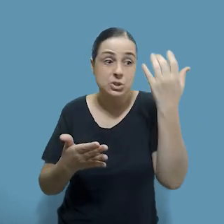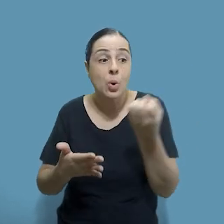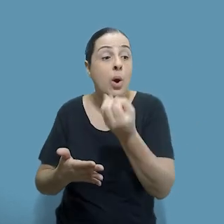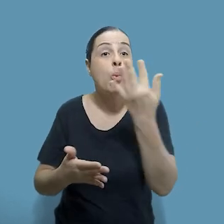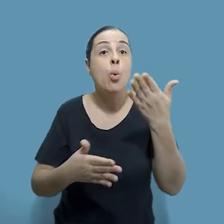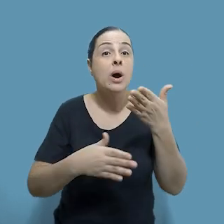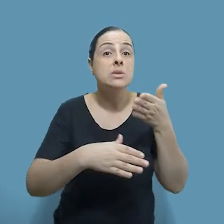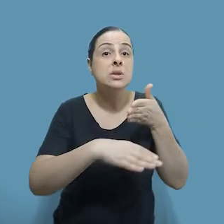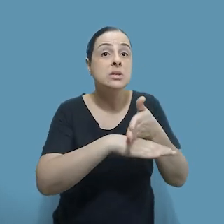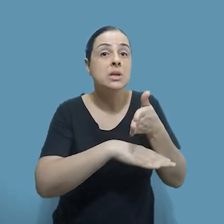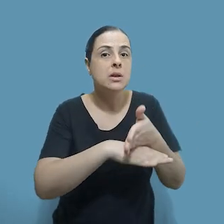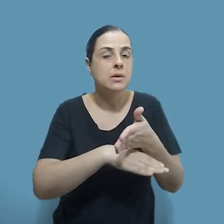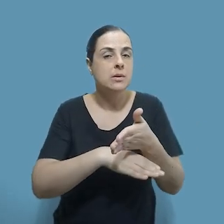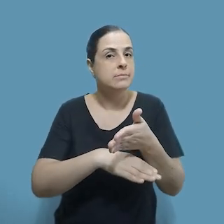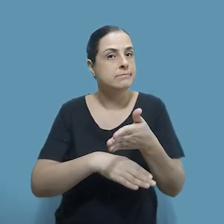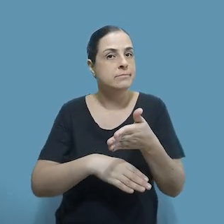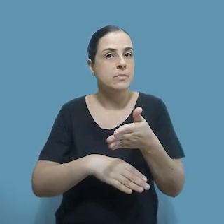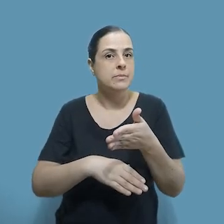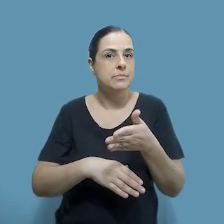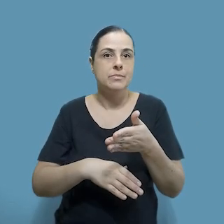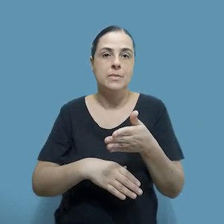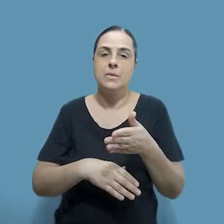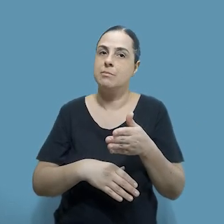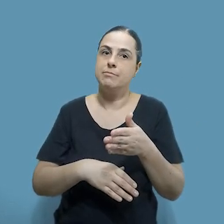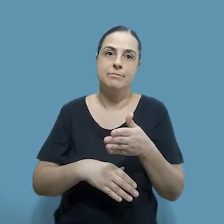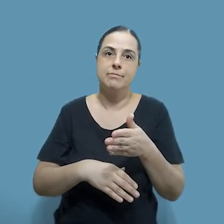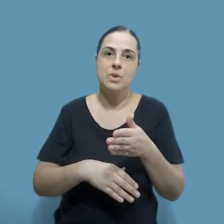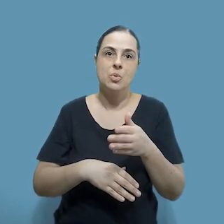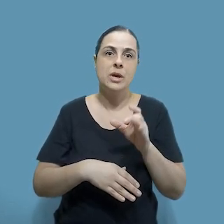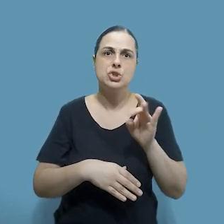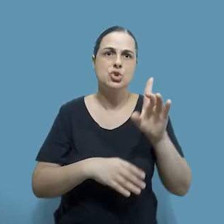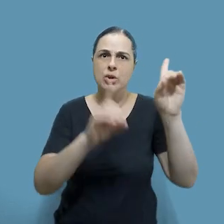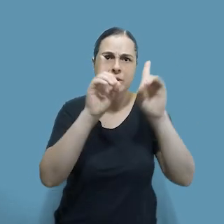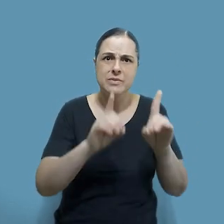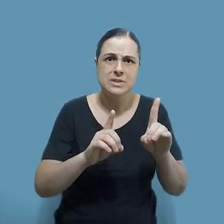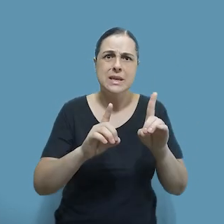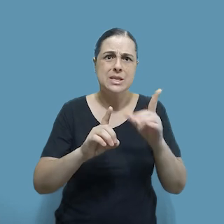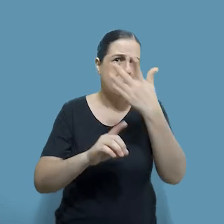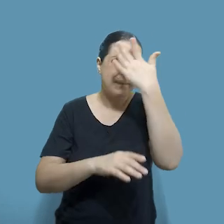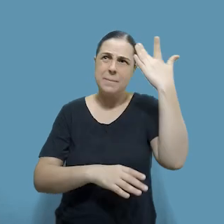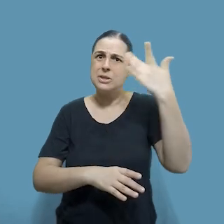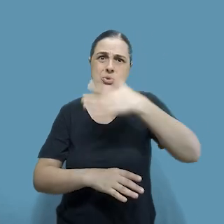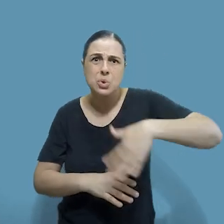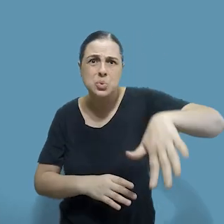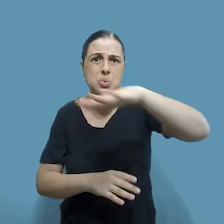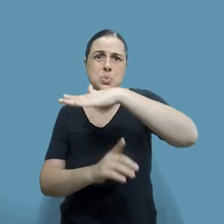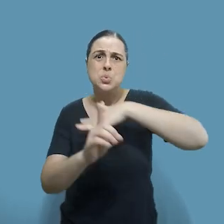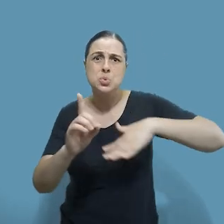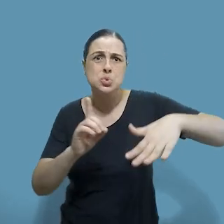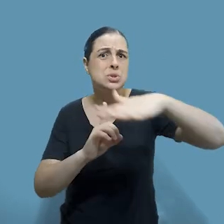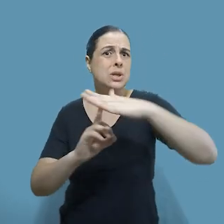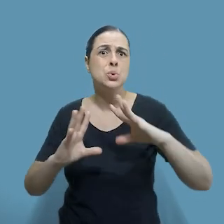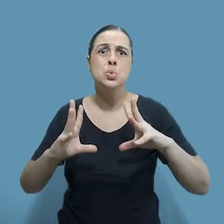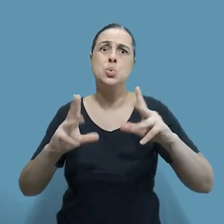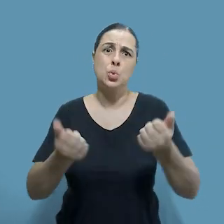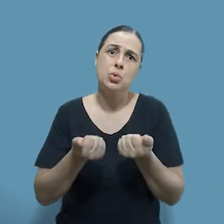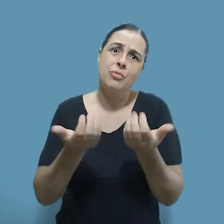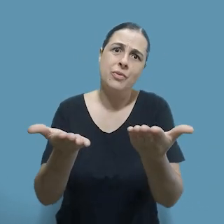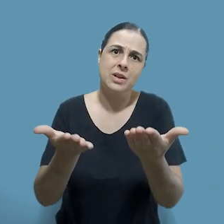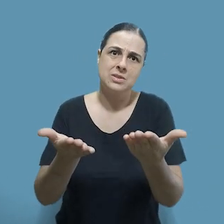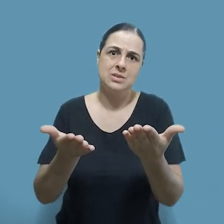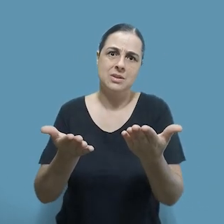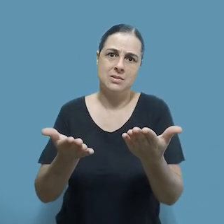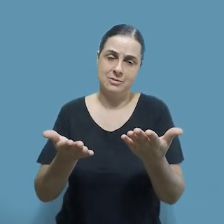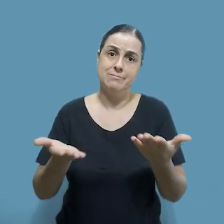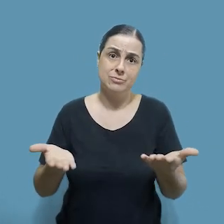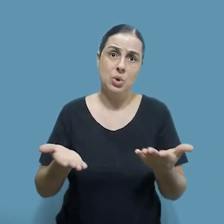mundo bacana para todo mundo, né? Então, a questão de custo-benefício não se coloca,